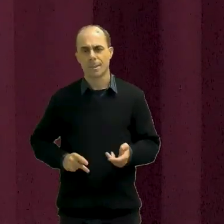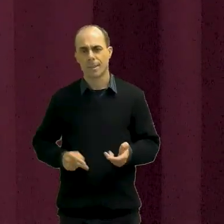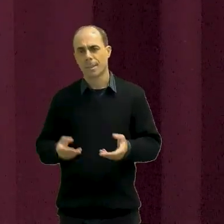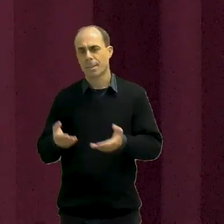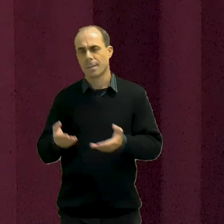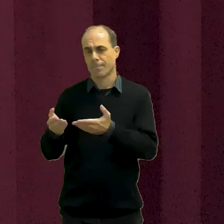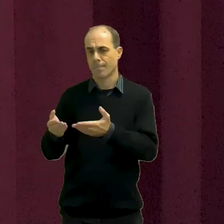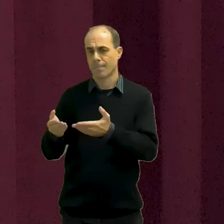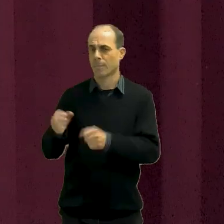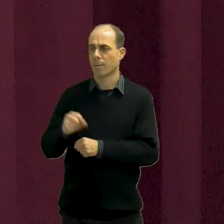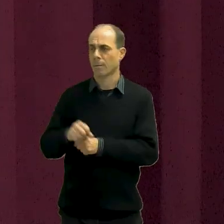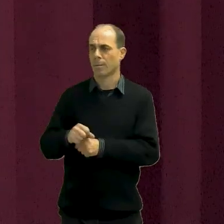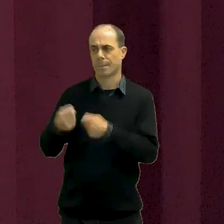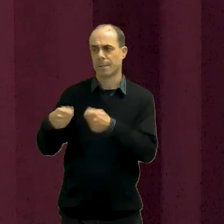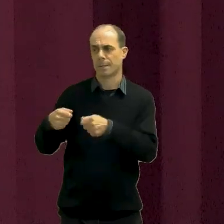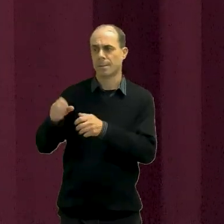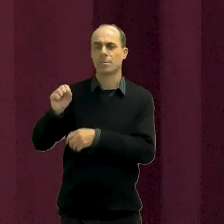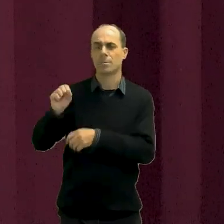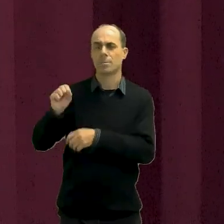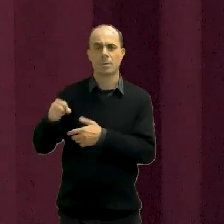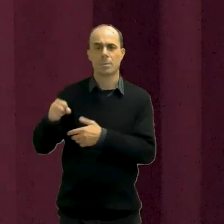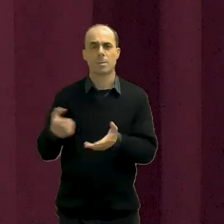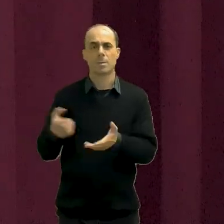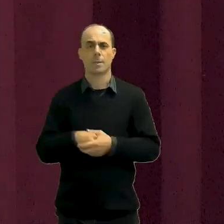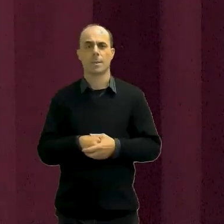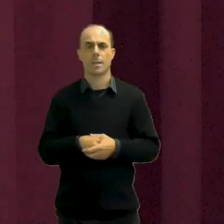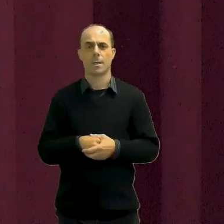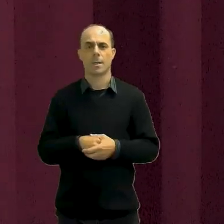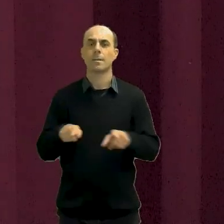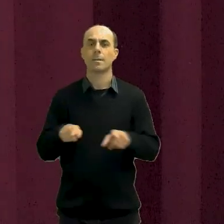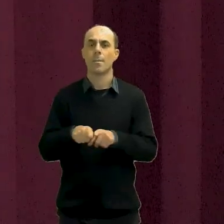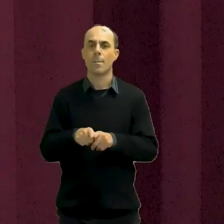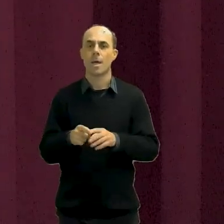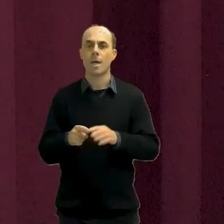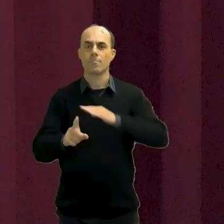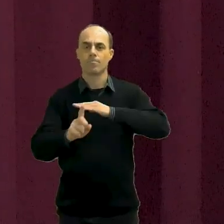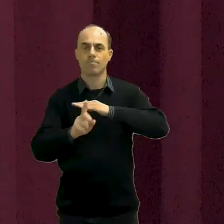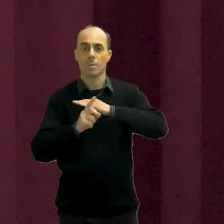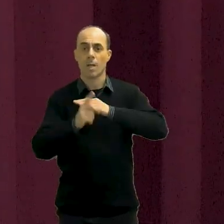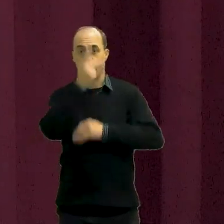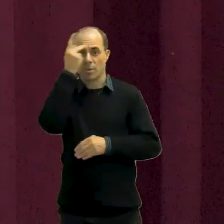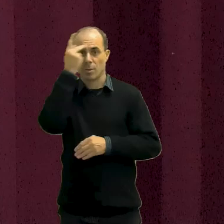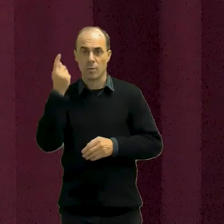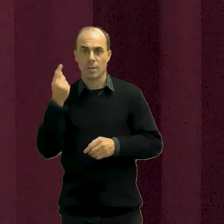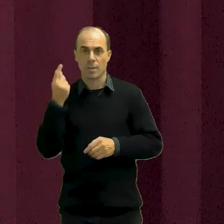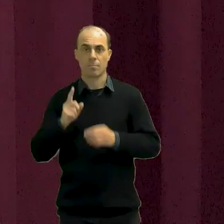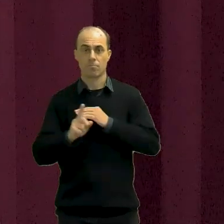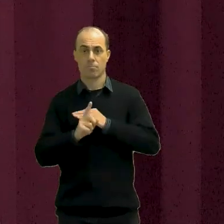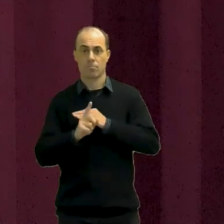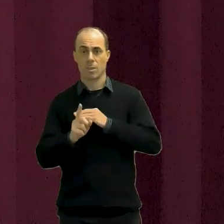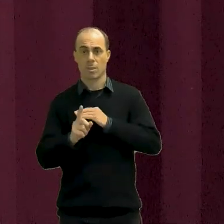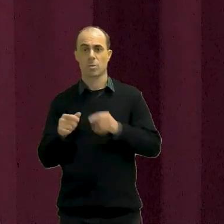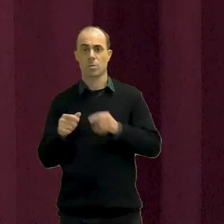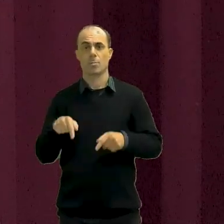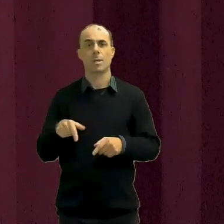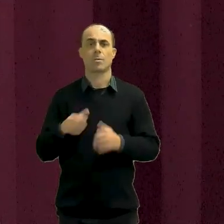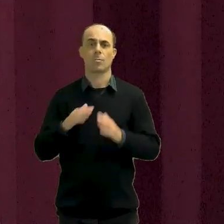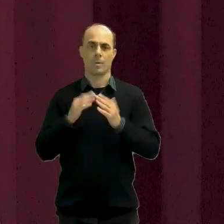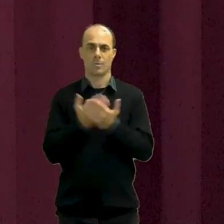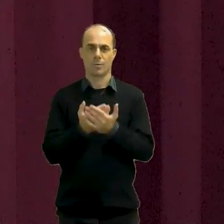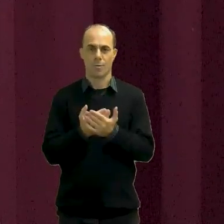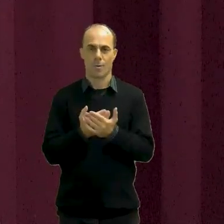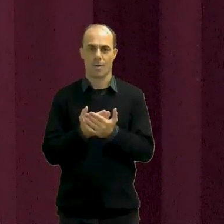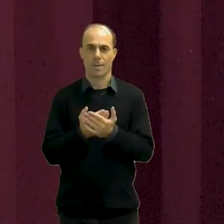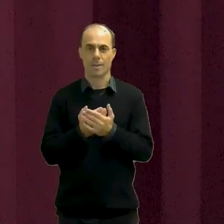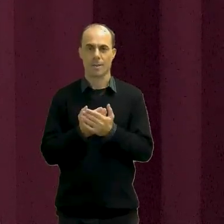nós tivemos um aumento também de mesários mesários e pessoas que efetivamente vão participar atendendo a